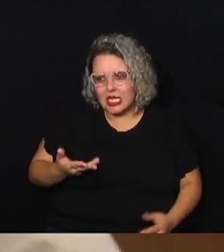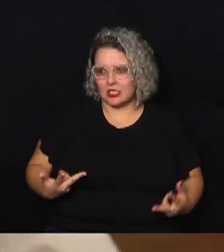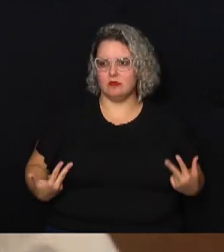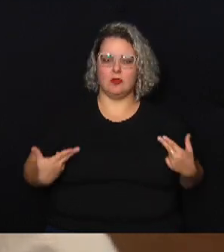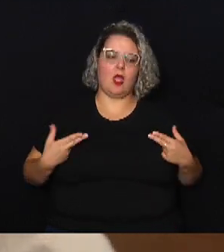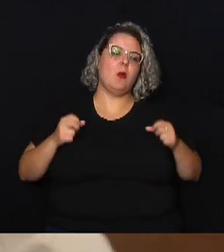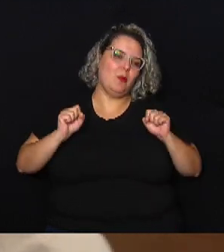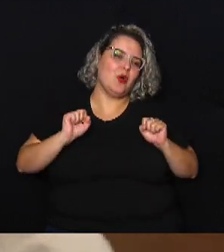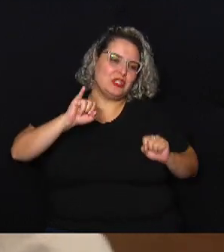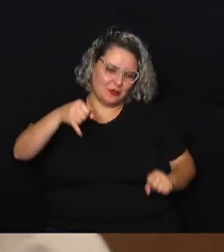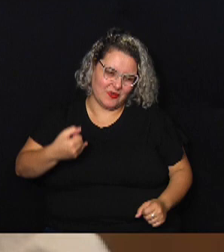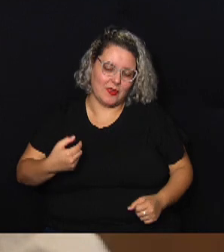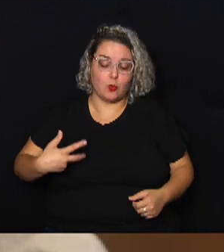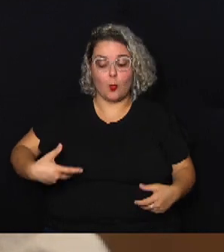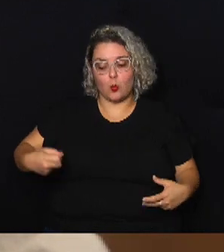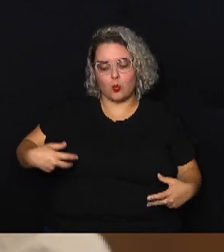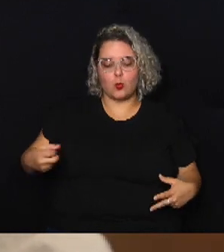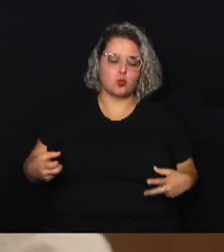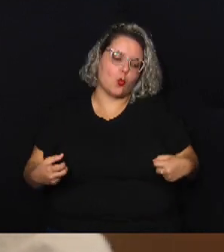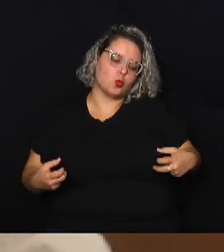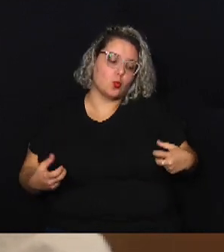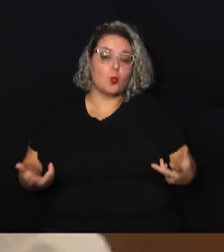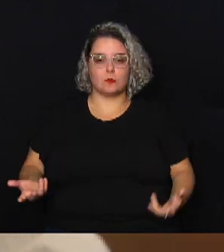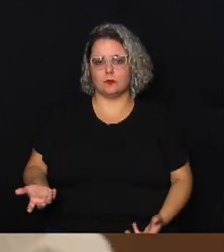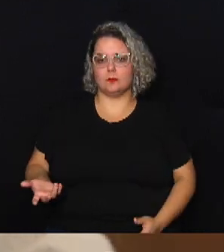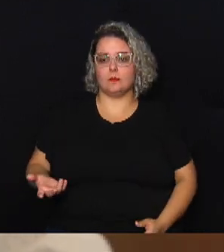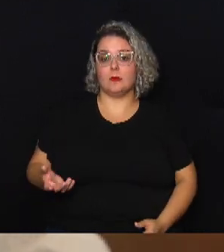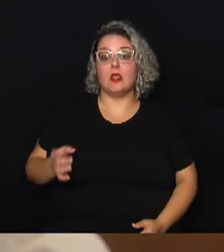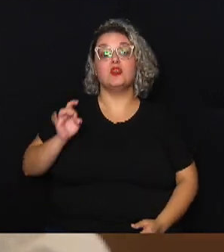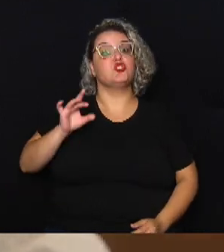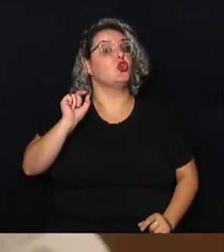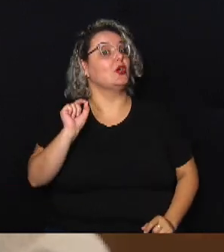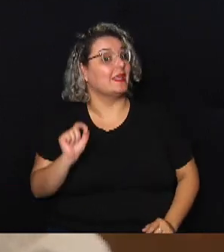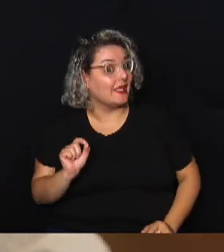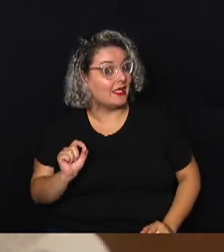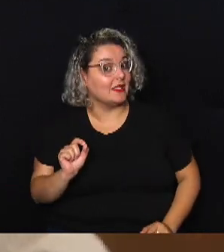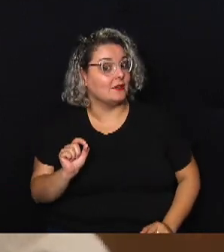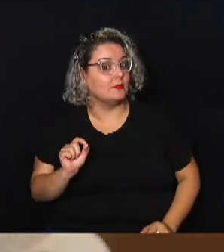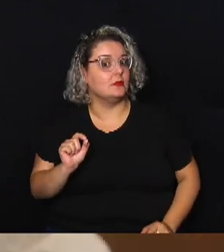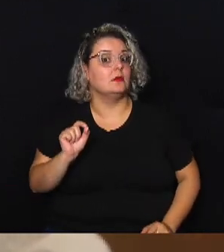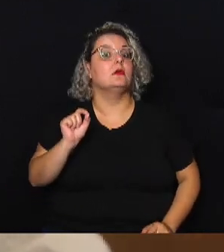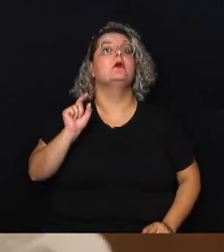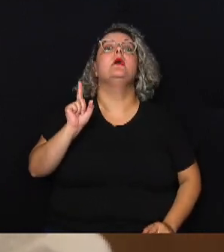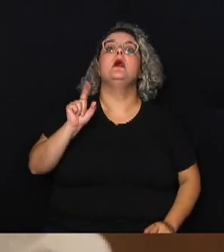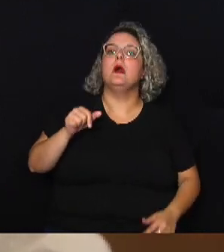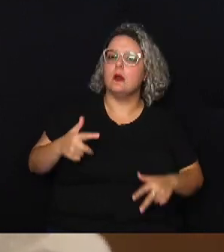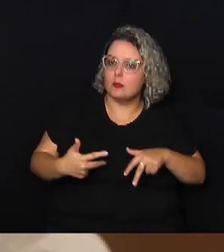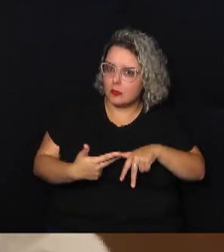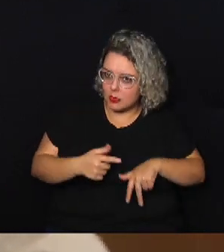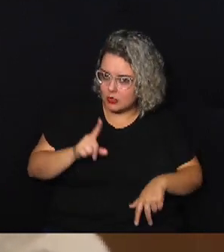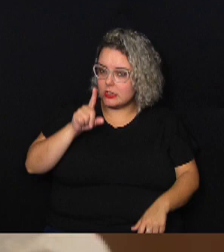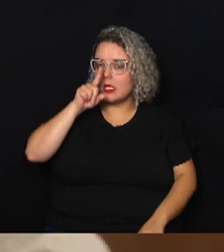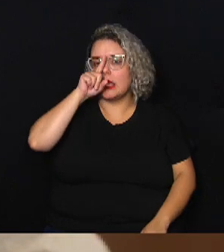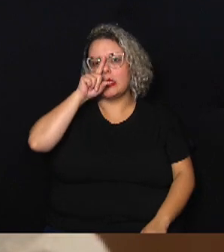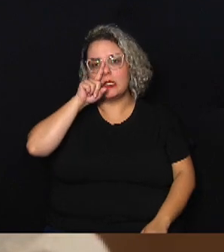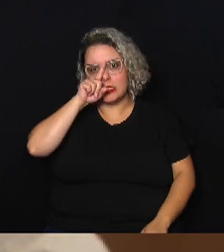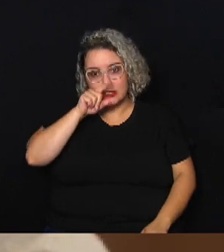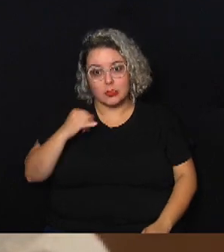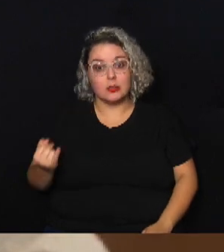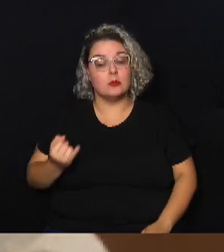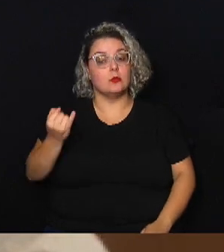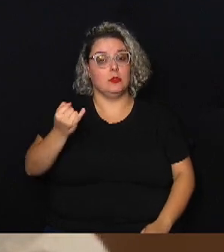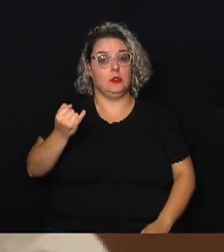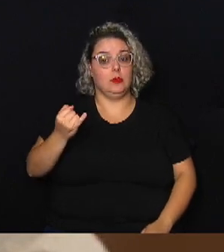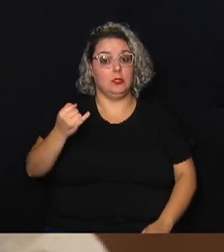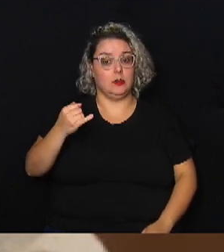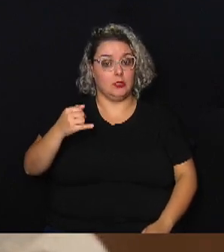dá para aproveitar e fazer uma lipozinha? Só que é uma cirurgia que tem seus riscos, tem sua importância, e cada vez ela